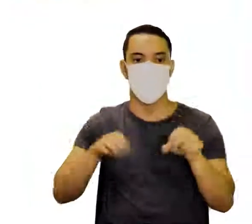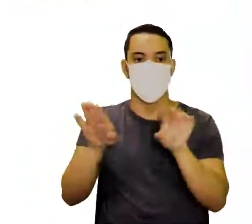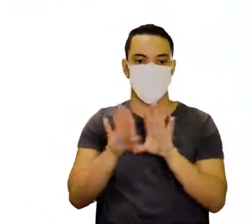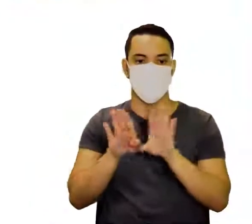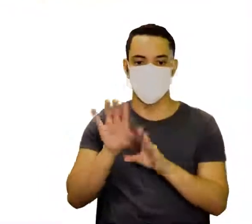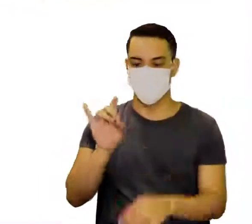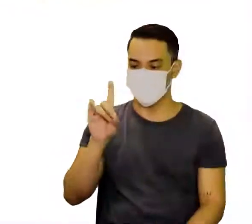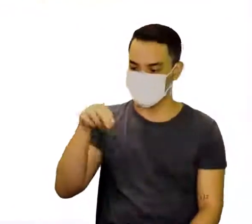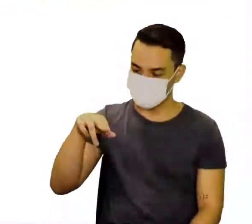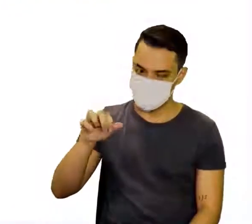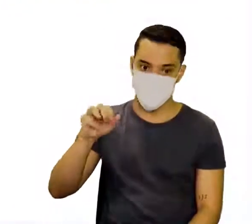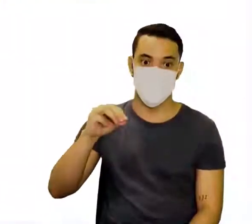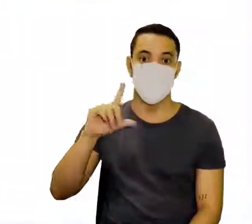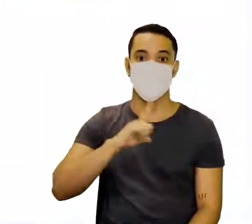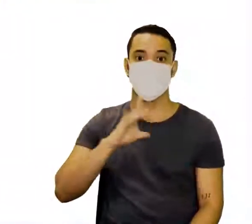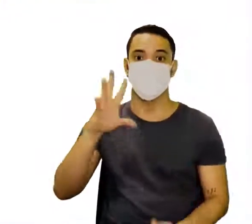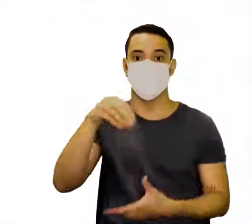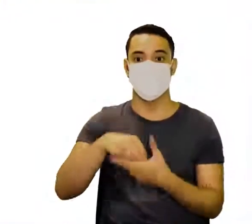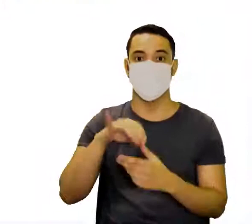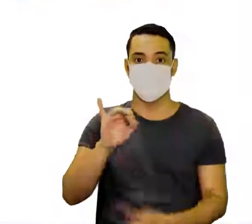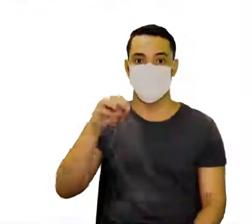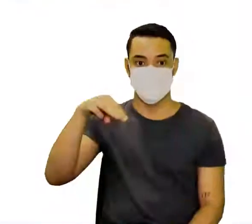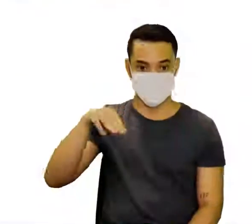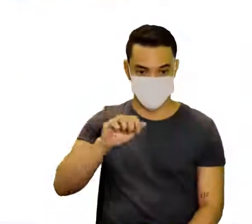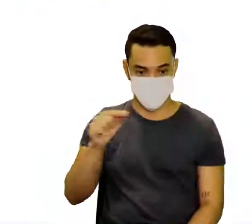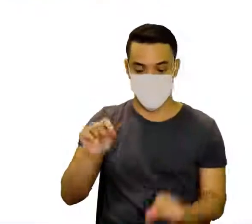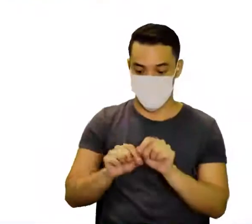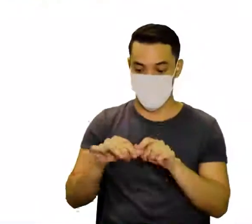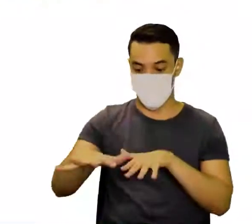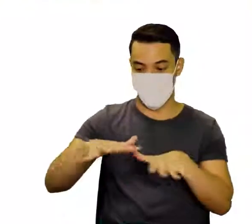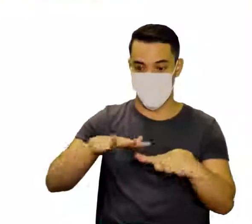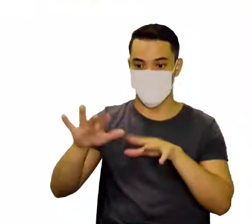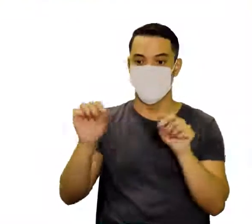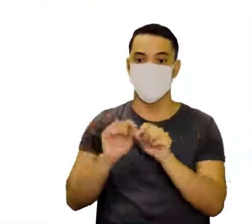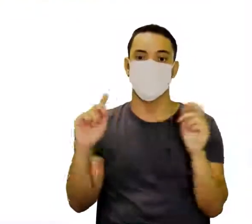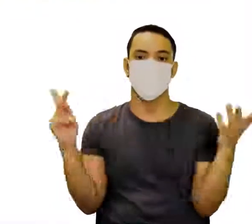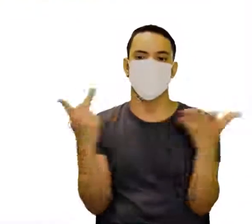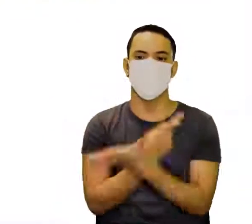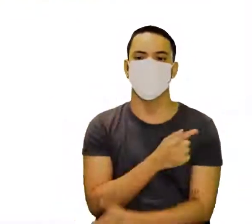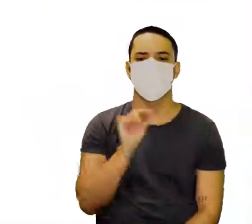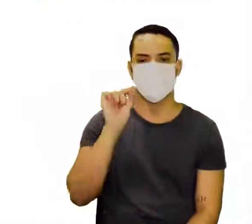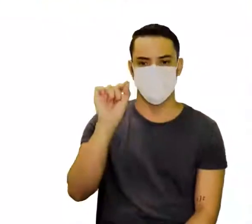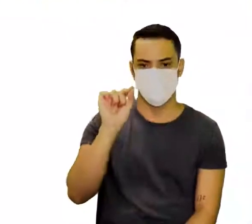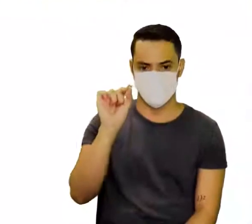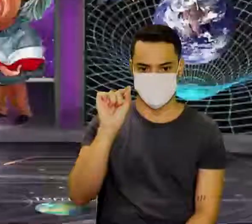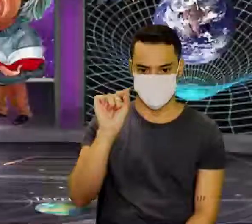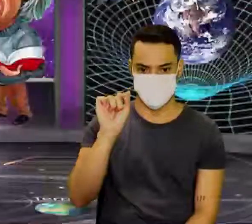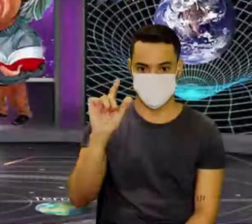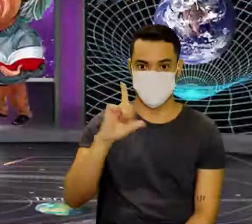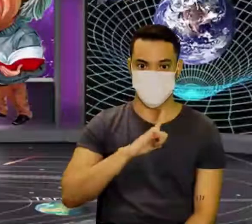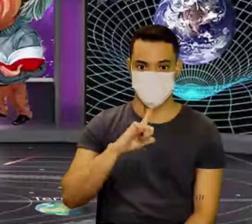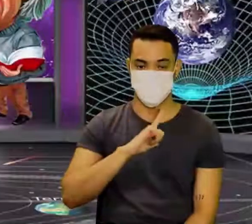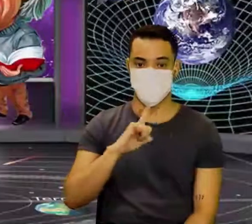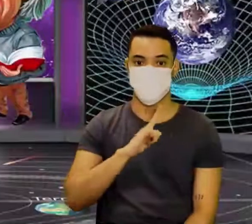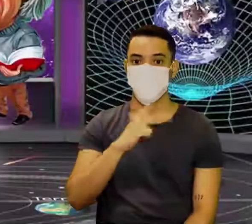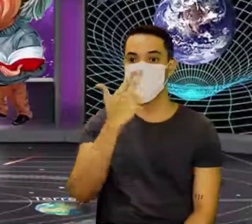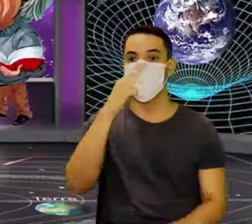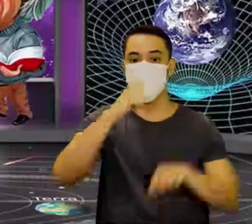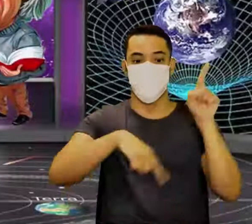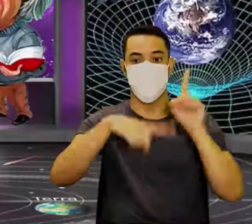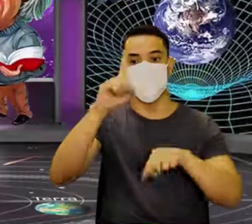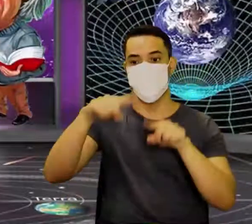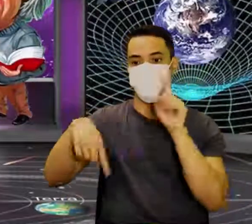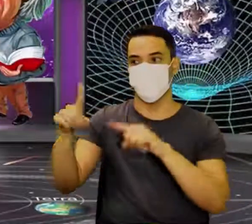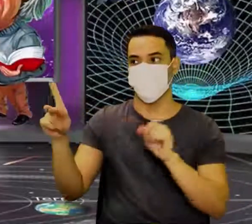dínamo, eu tenho aqui um ímã e com esse movimento, o que está acontecendo? Com esse movimento, eu estou tendo uma